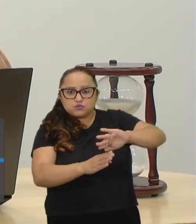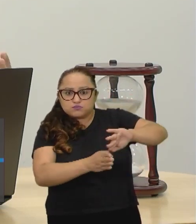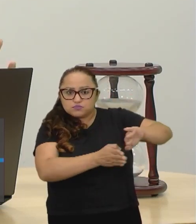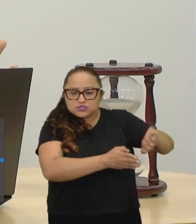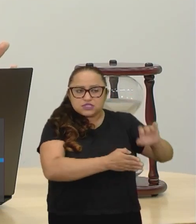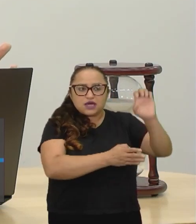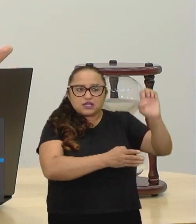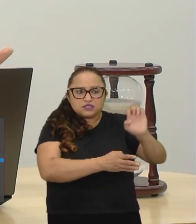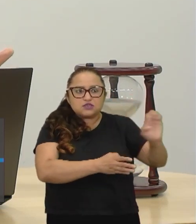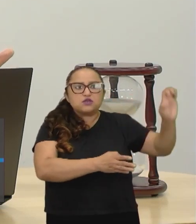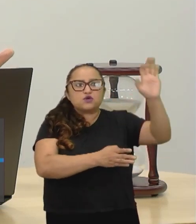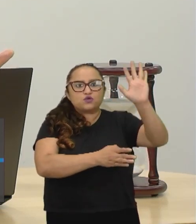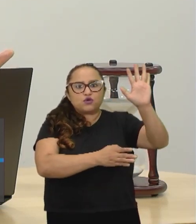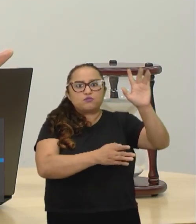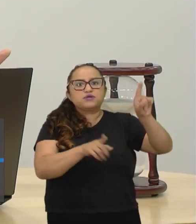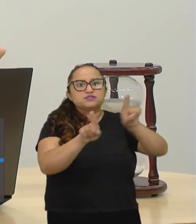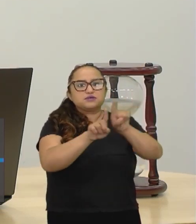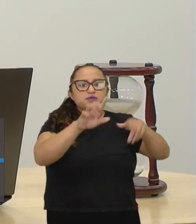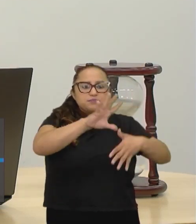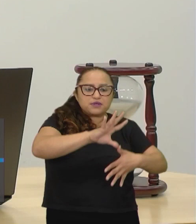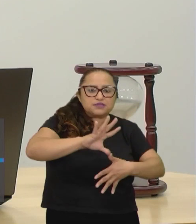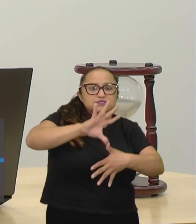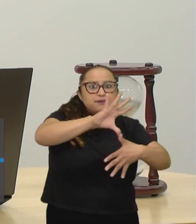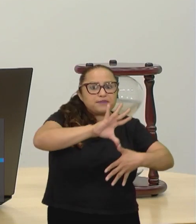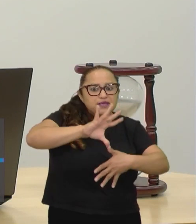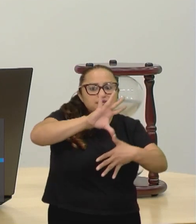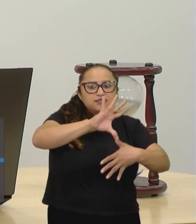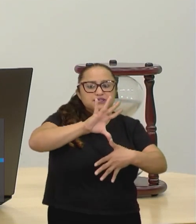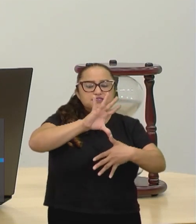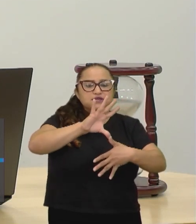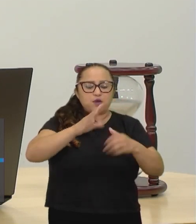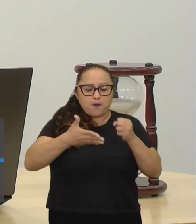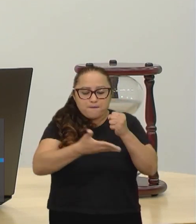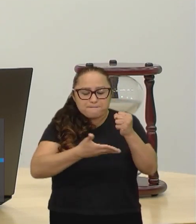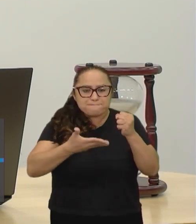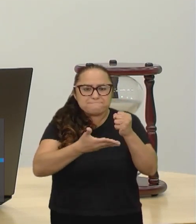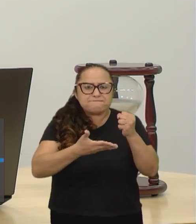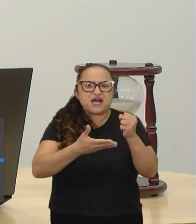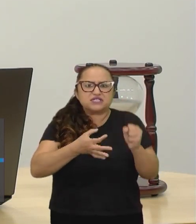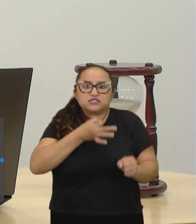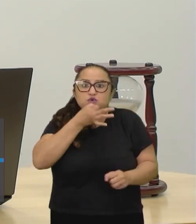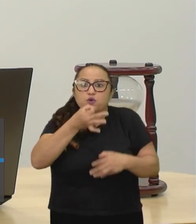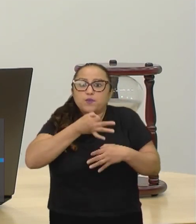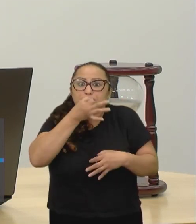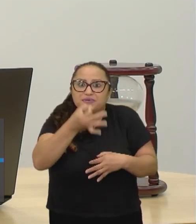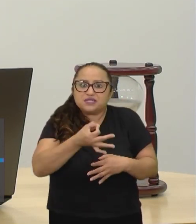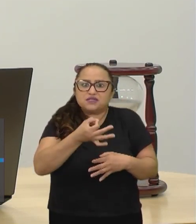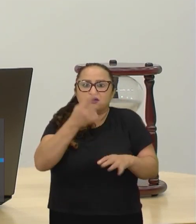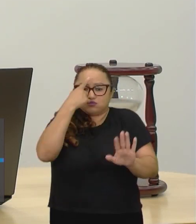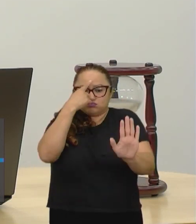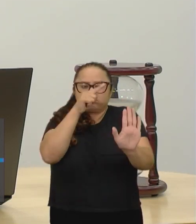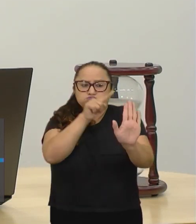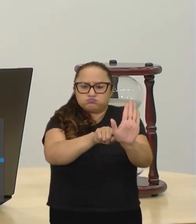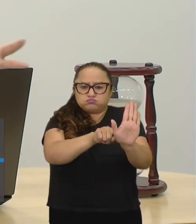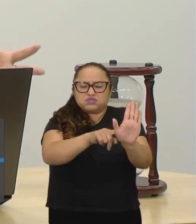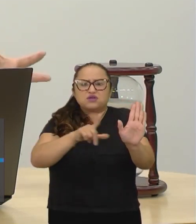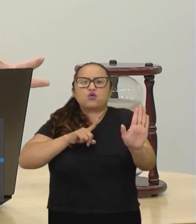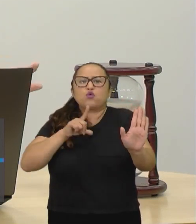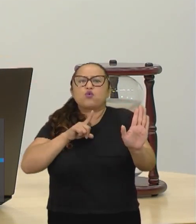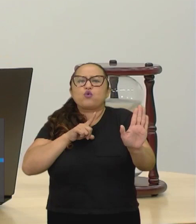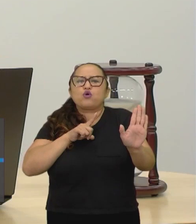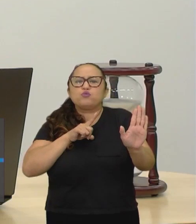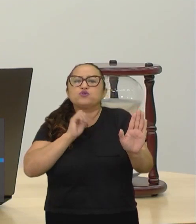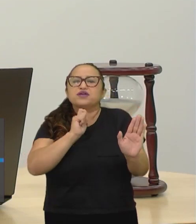para as Américas, né? Com aquela base argumentativa ideológica, né? De cristianizar